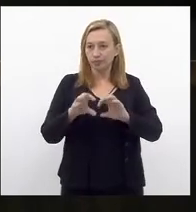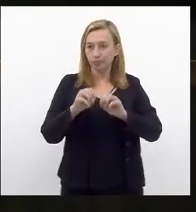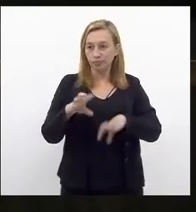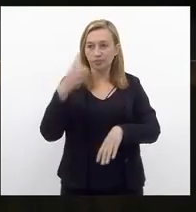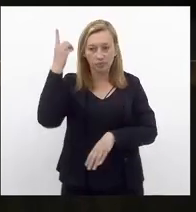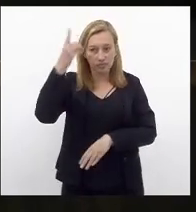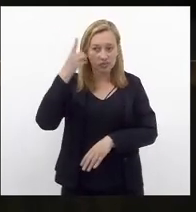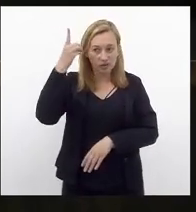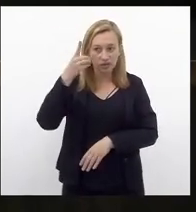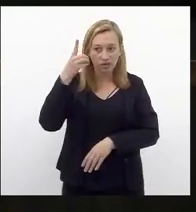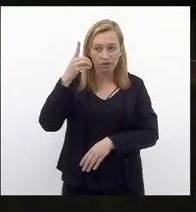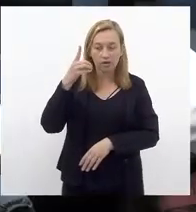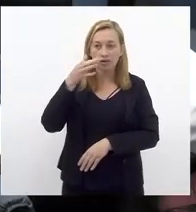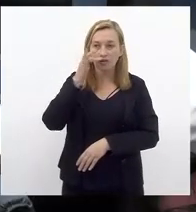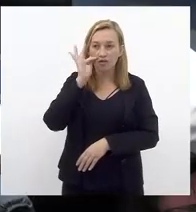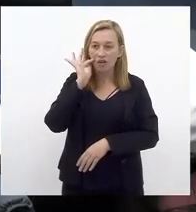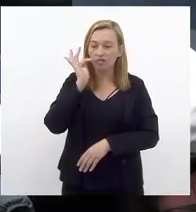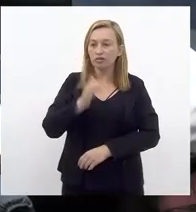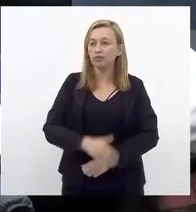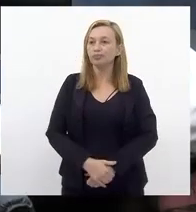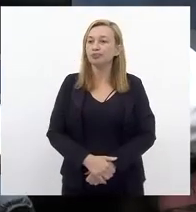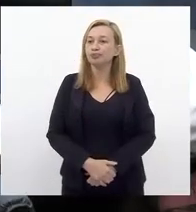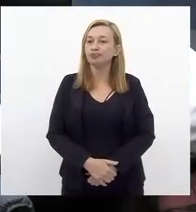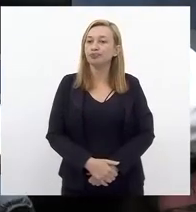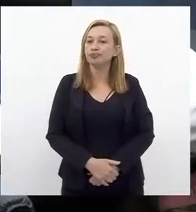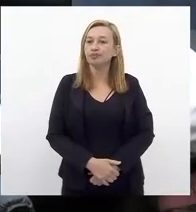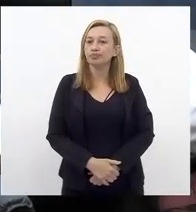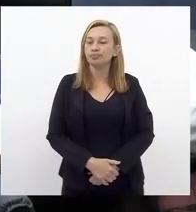Deputado lado será filho